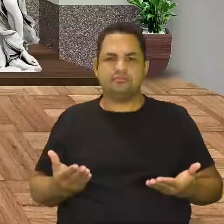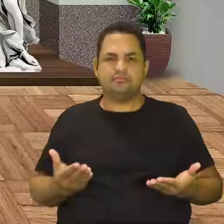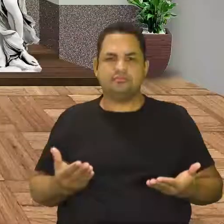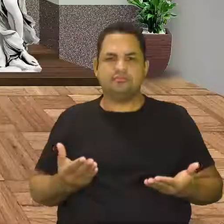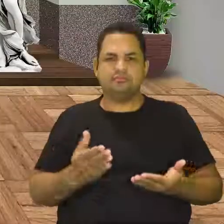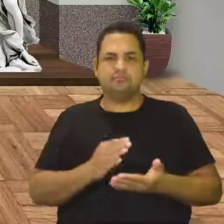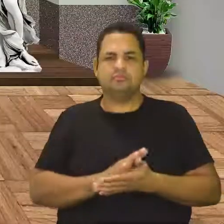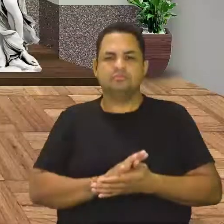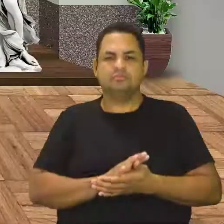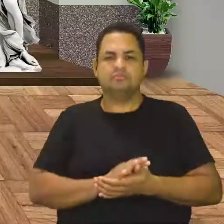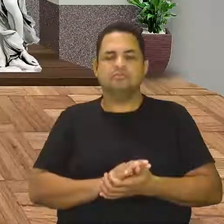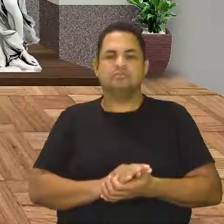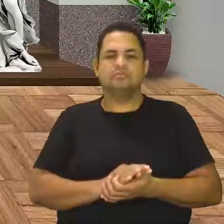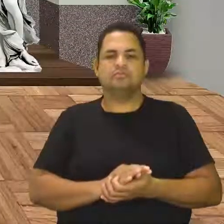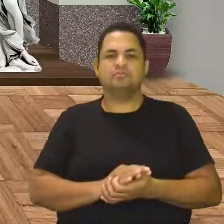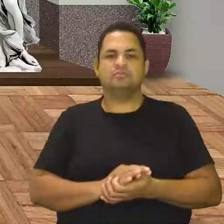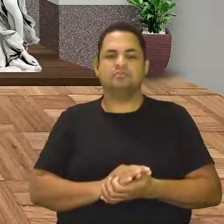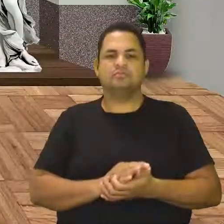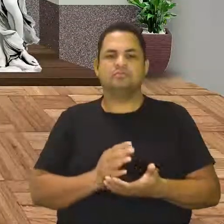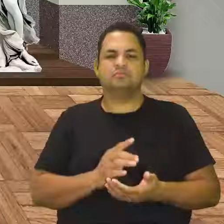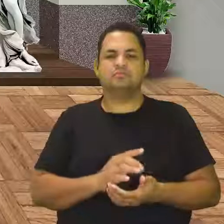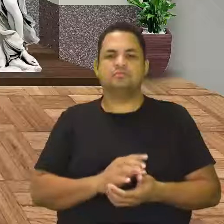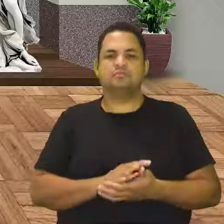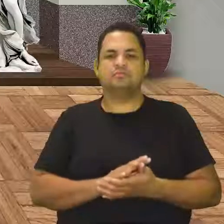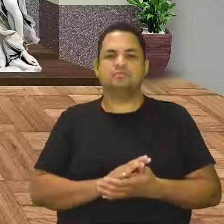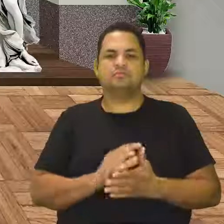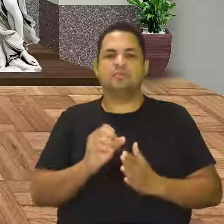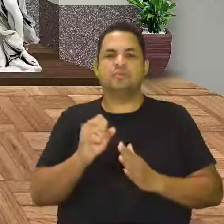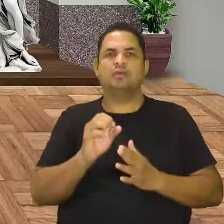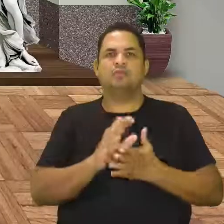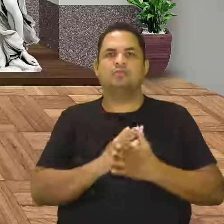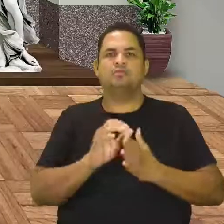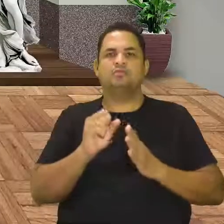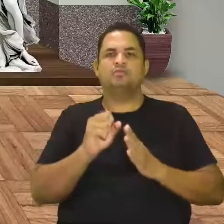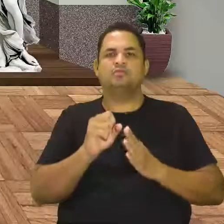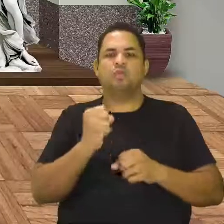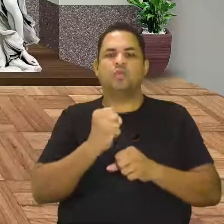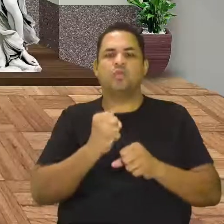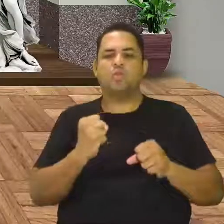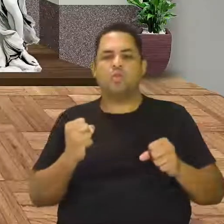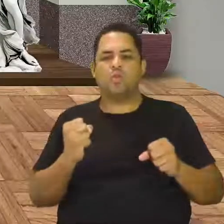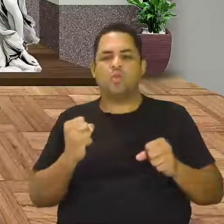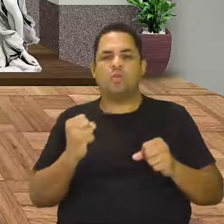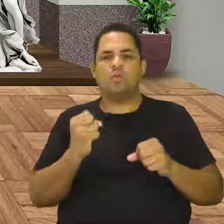Esse movimento sionista, no ano 70 depois de Cristo,